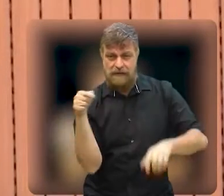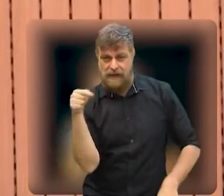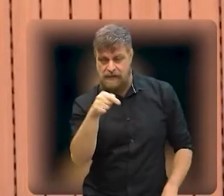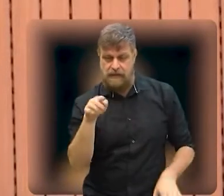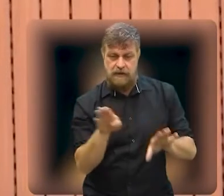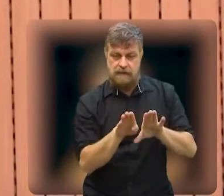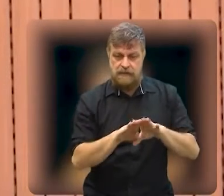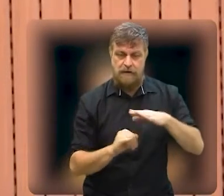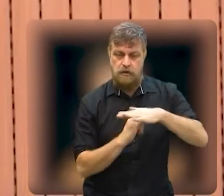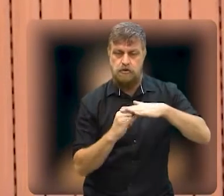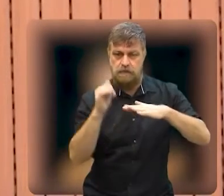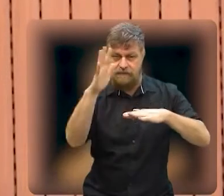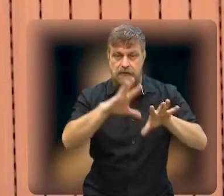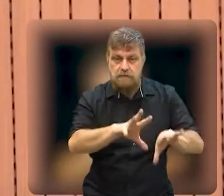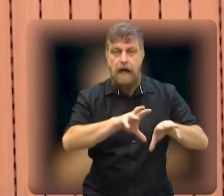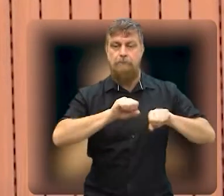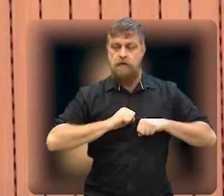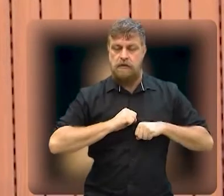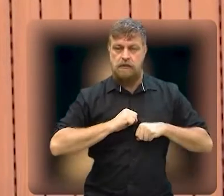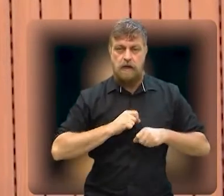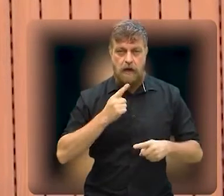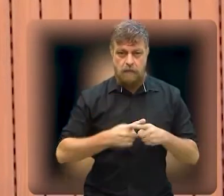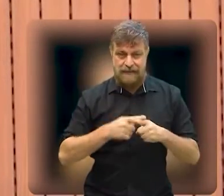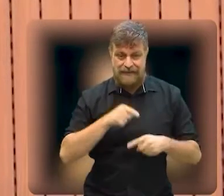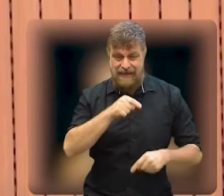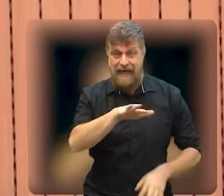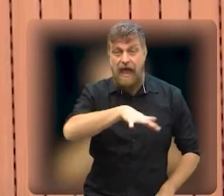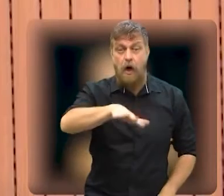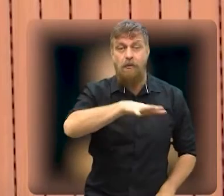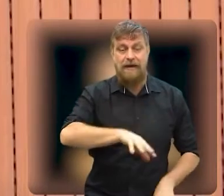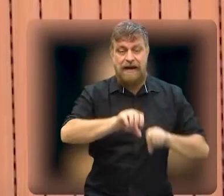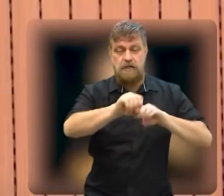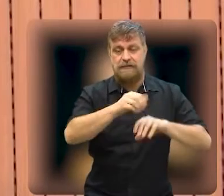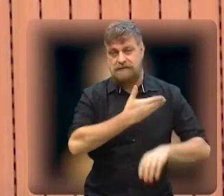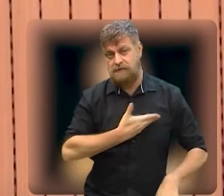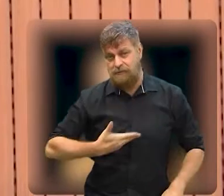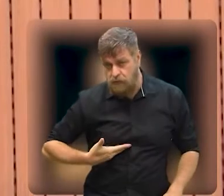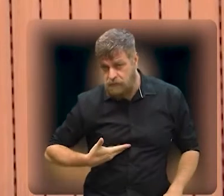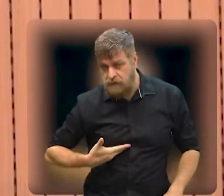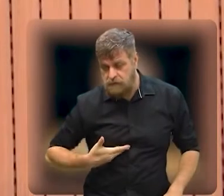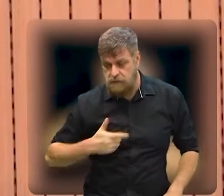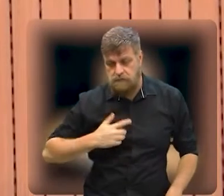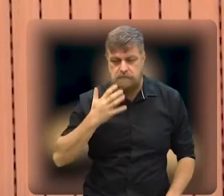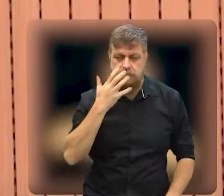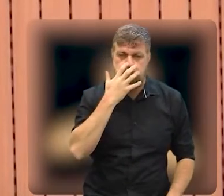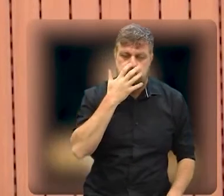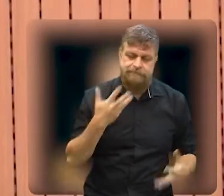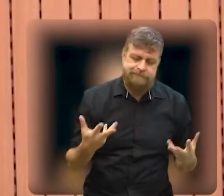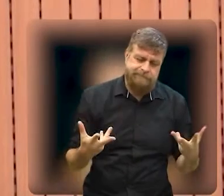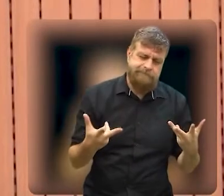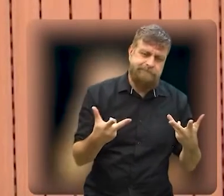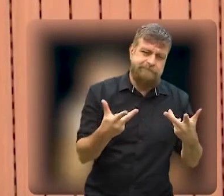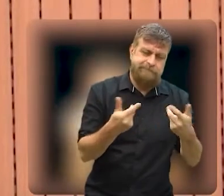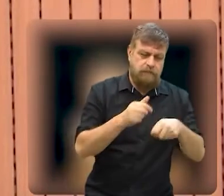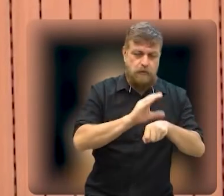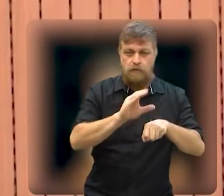território possa se apropriar daquele espaço como o espaço dela, porque é um instituto público, de educação pública. E o que mais me encantou foi saber